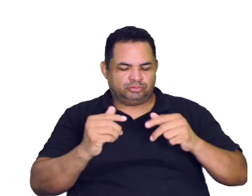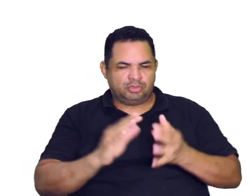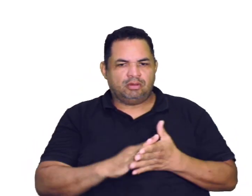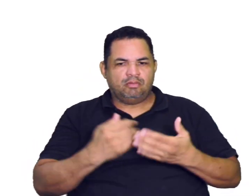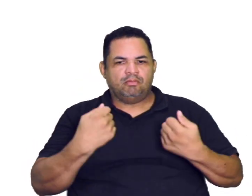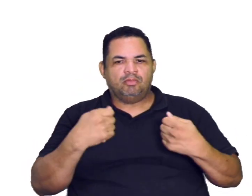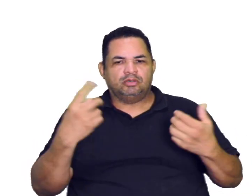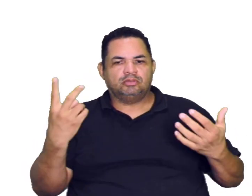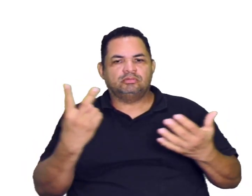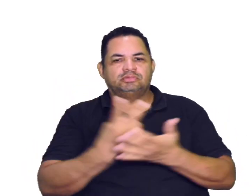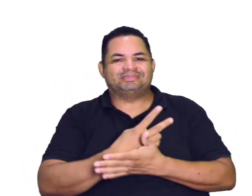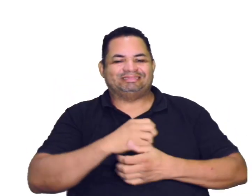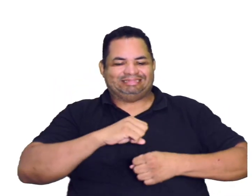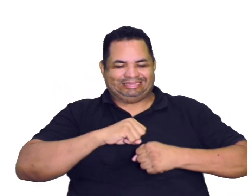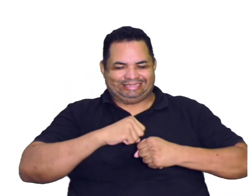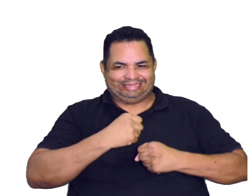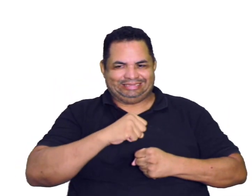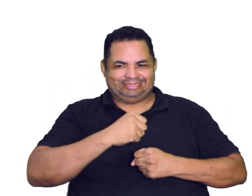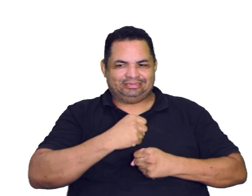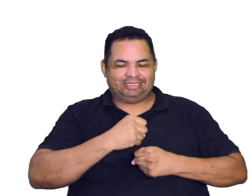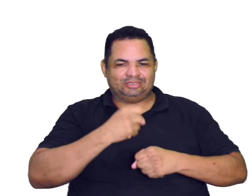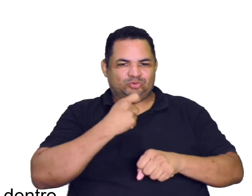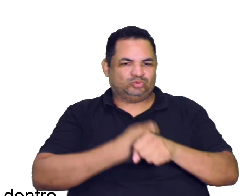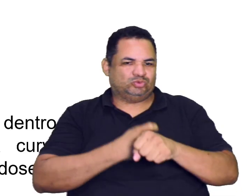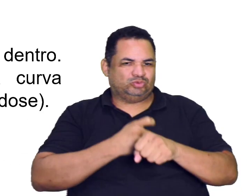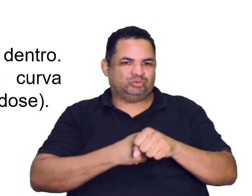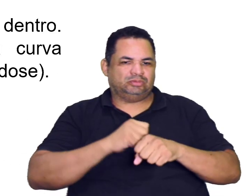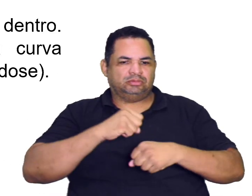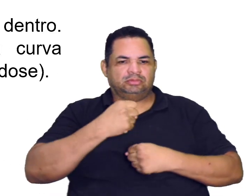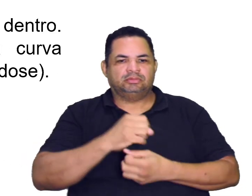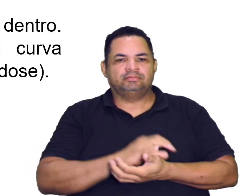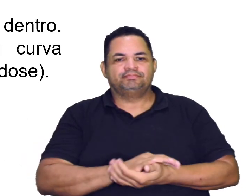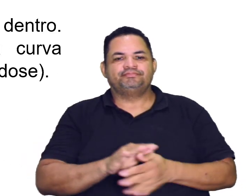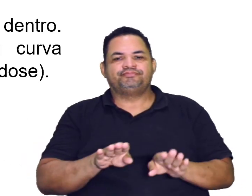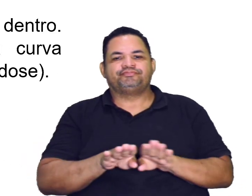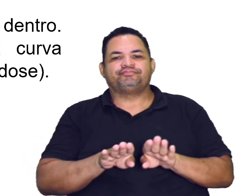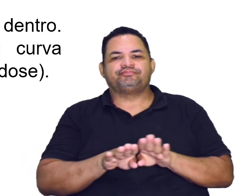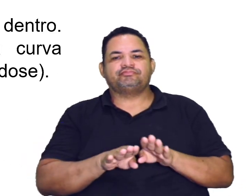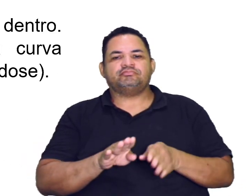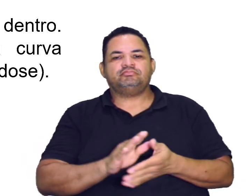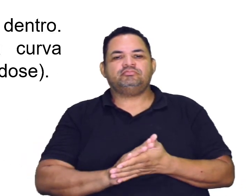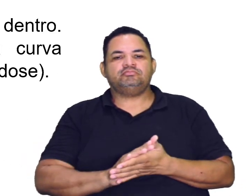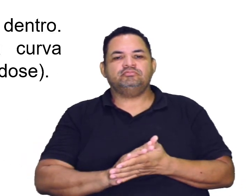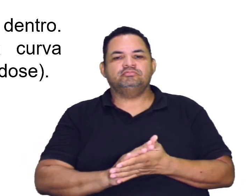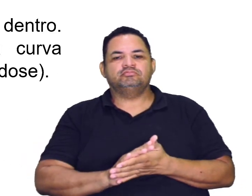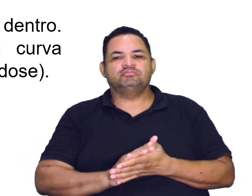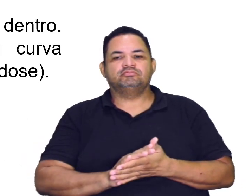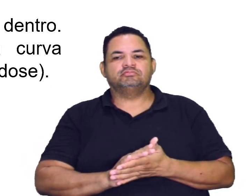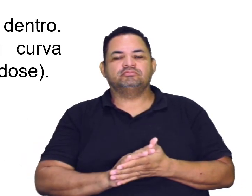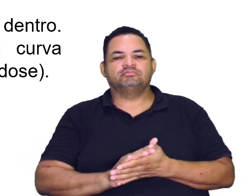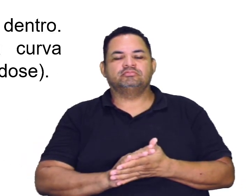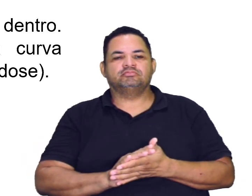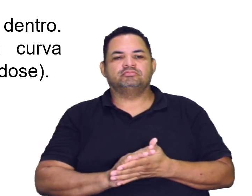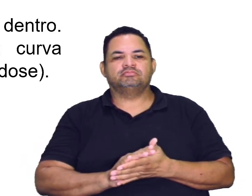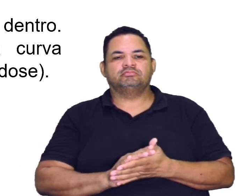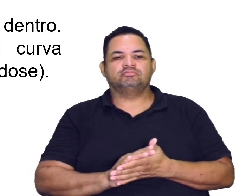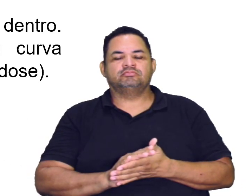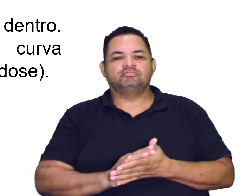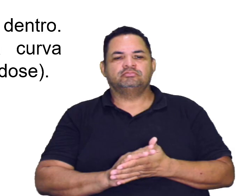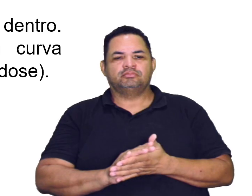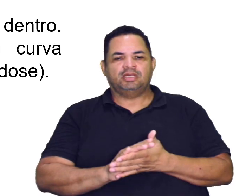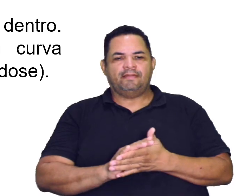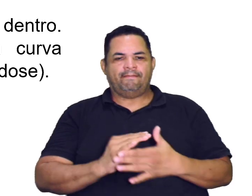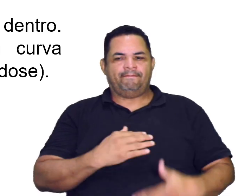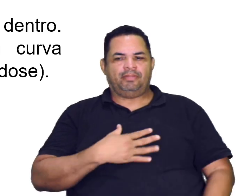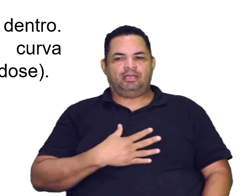está causando uma tensão nessa região. Também tenho aqui a questão da curvatura da